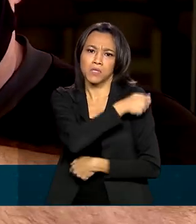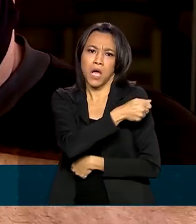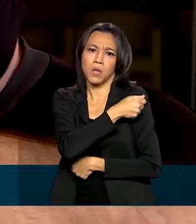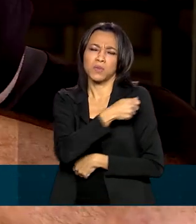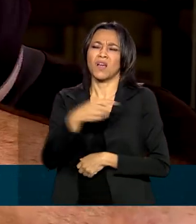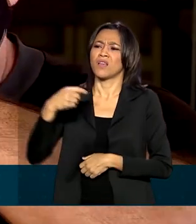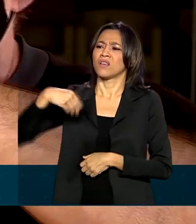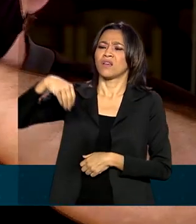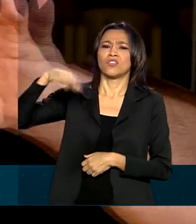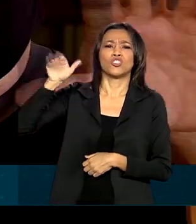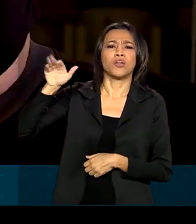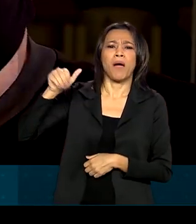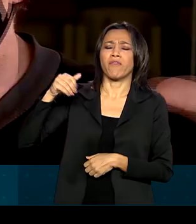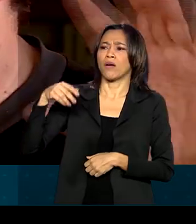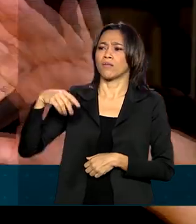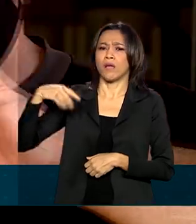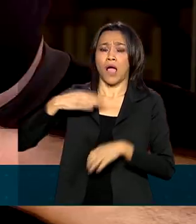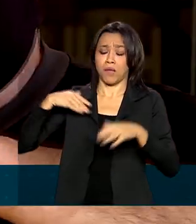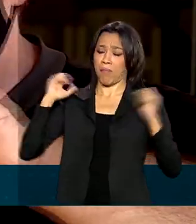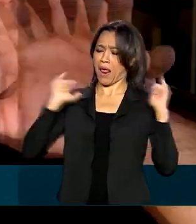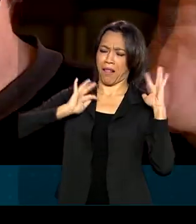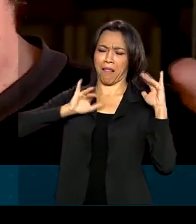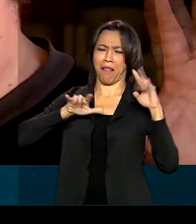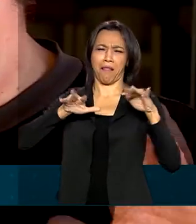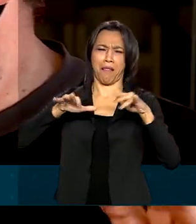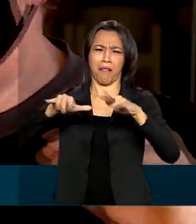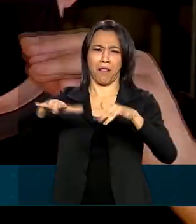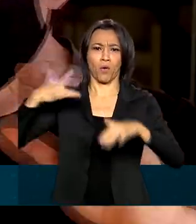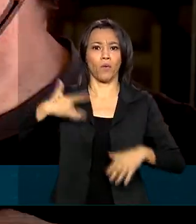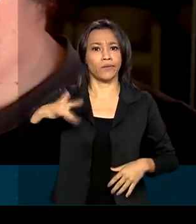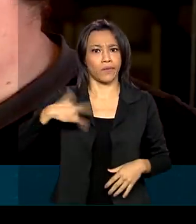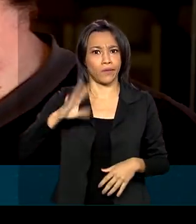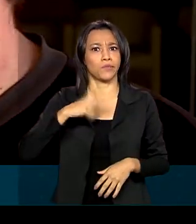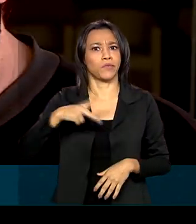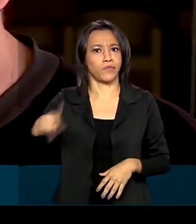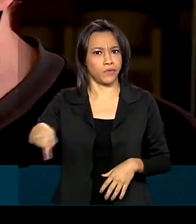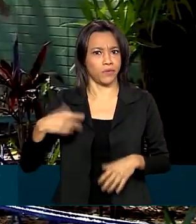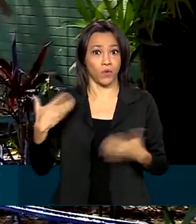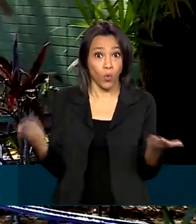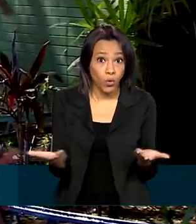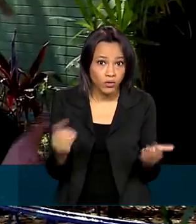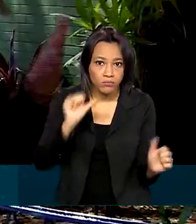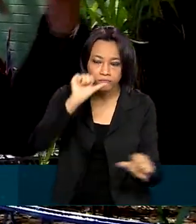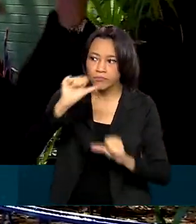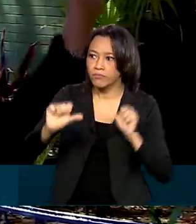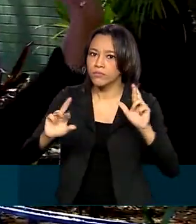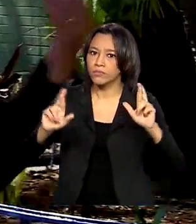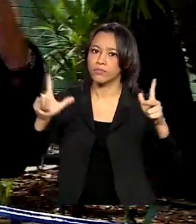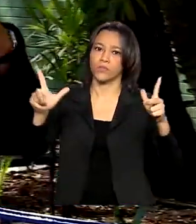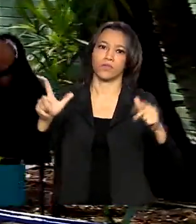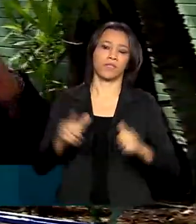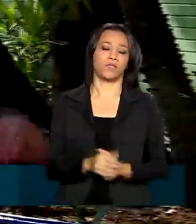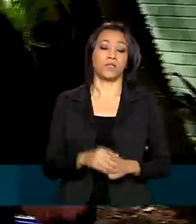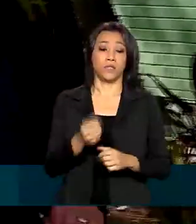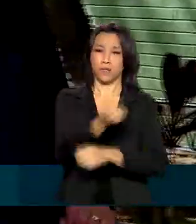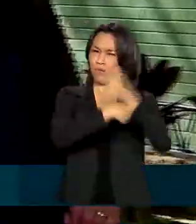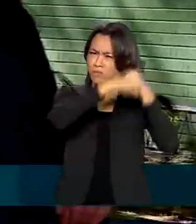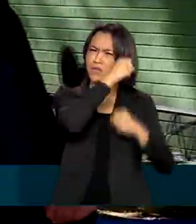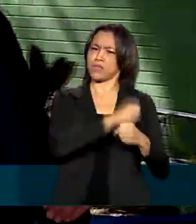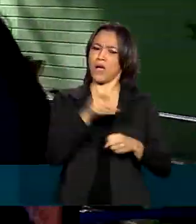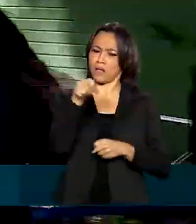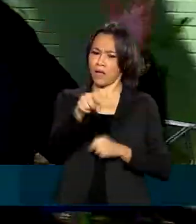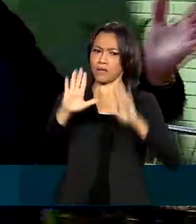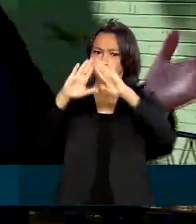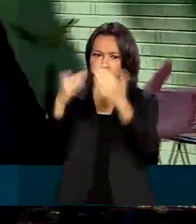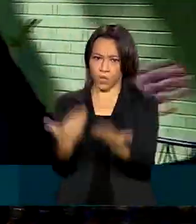batia o sinal aqui, era uma correria nessas escadas aqui, coitado dos professores, né? Eram xingados. Hoje não. Desde o ano passado, a Escola São Pedro alia